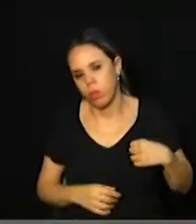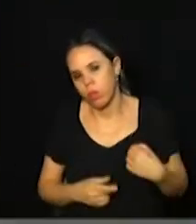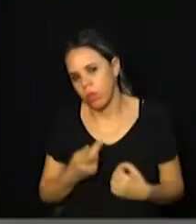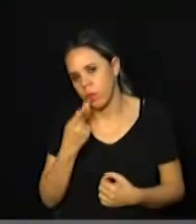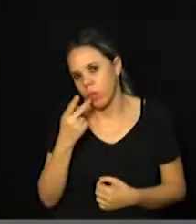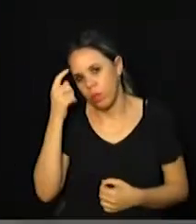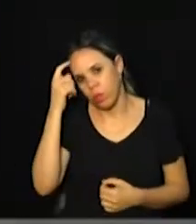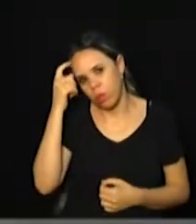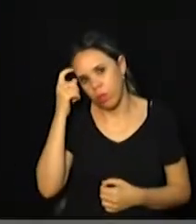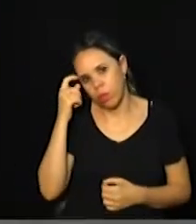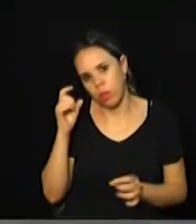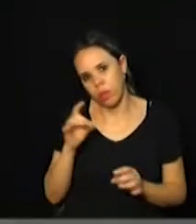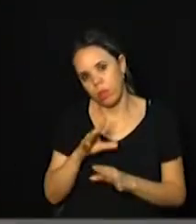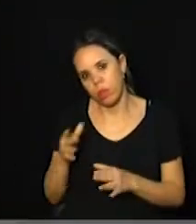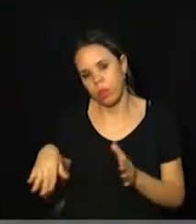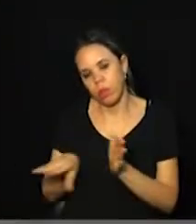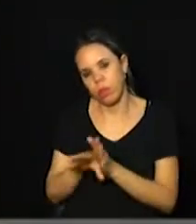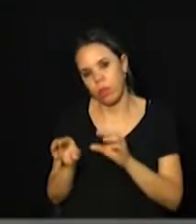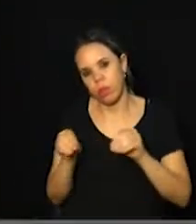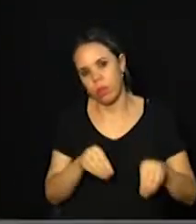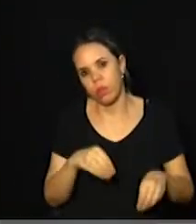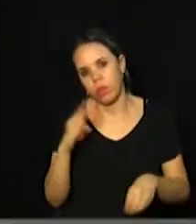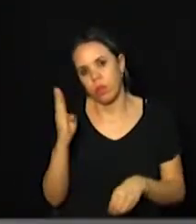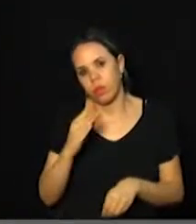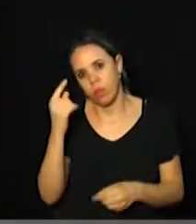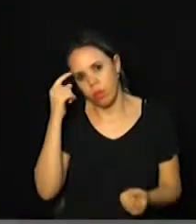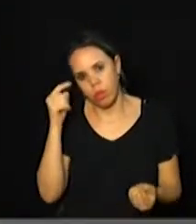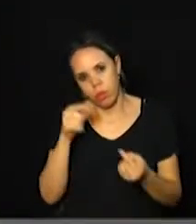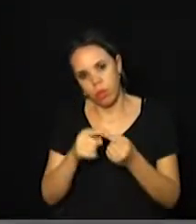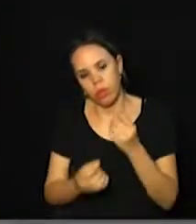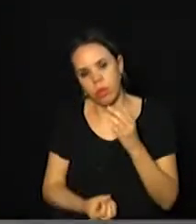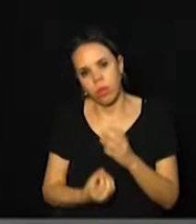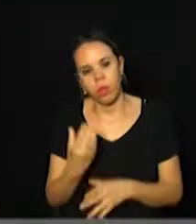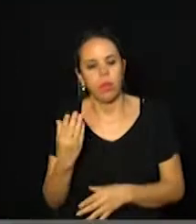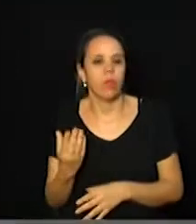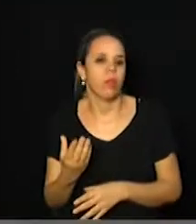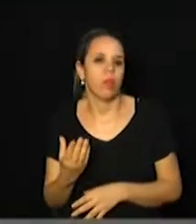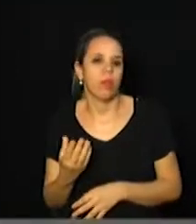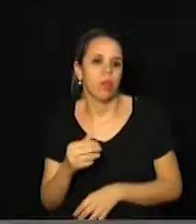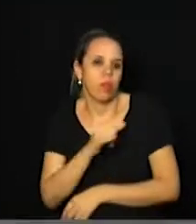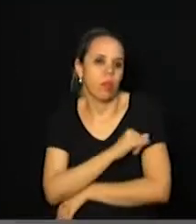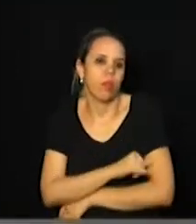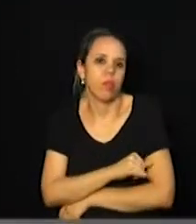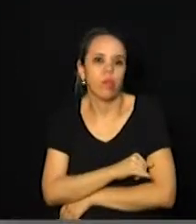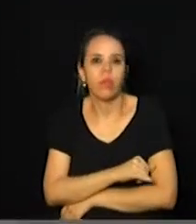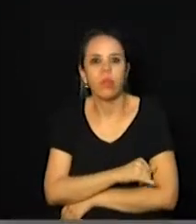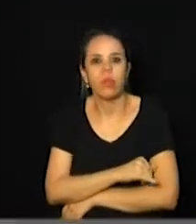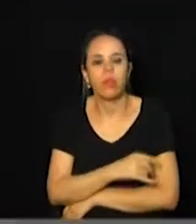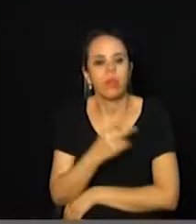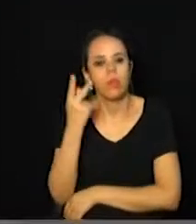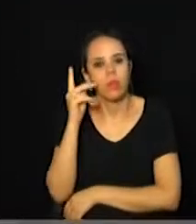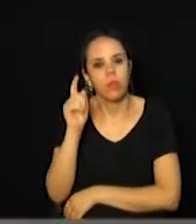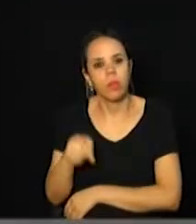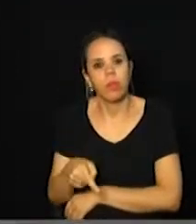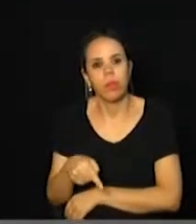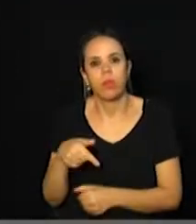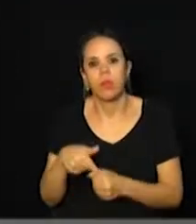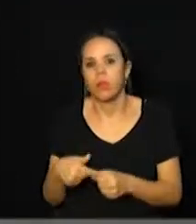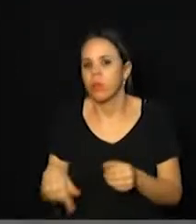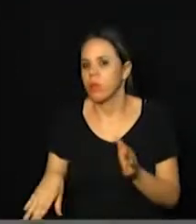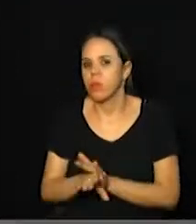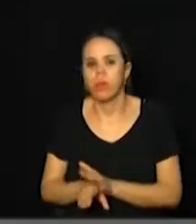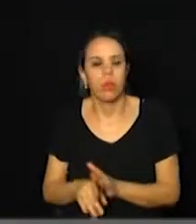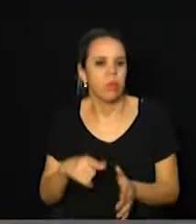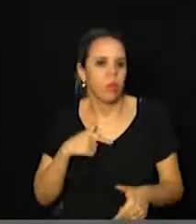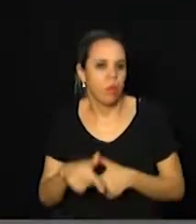time estava prontinha para vir para o Brasil a ideia de instalar em Rio entre Rio e São Paulo mil posto de gasolina Ele só não veio porque